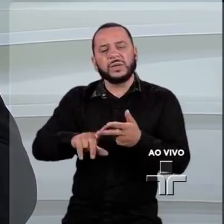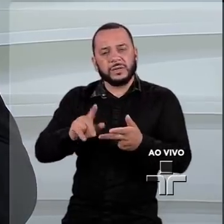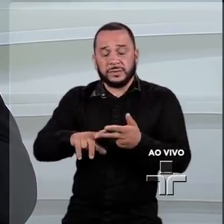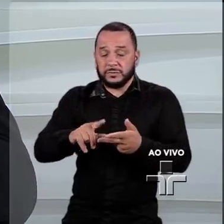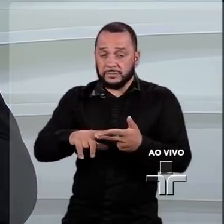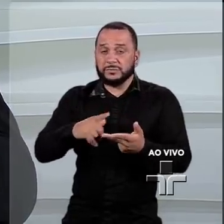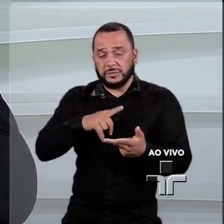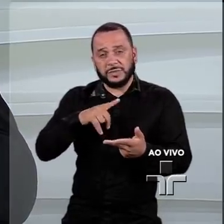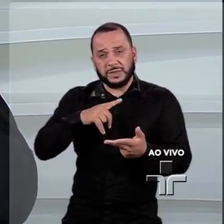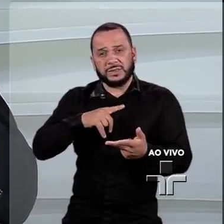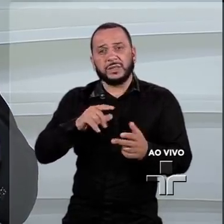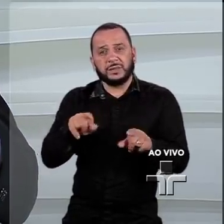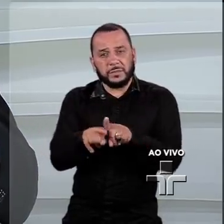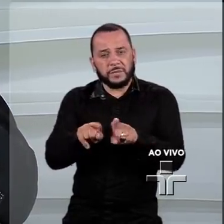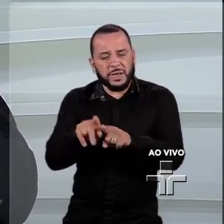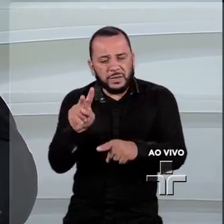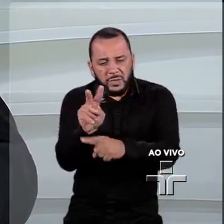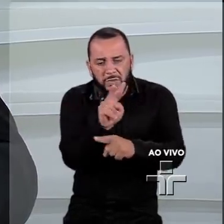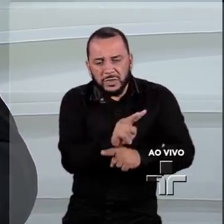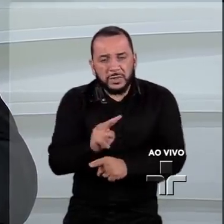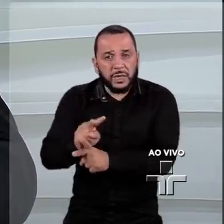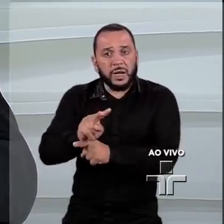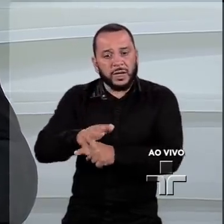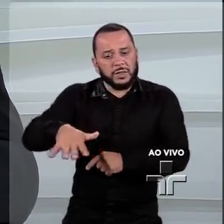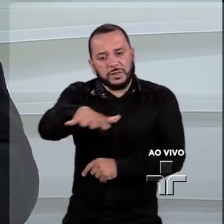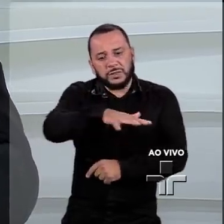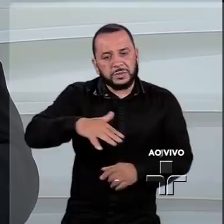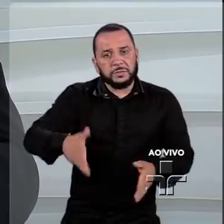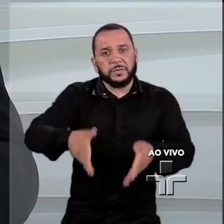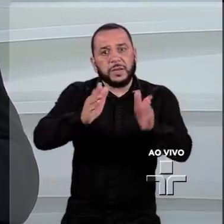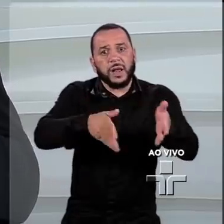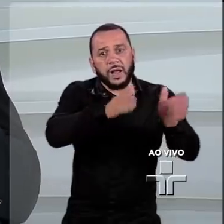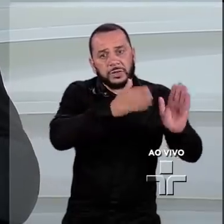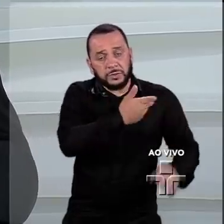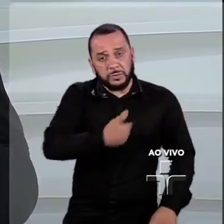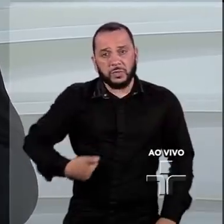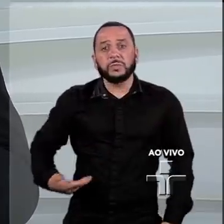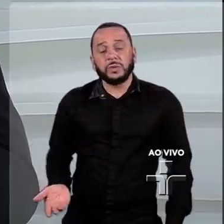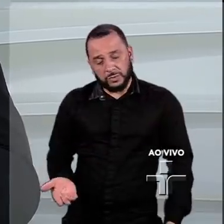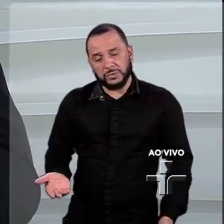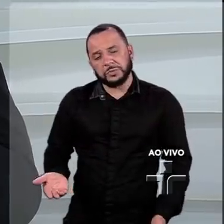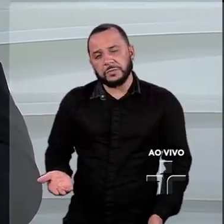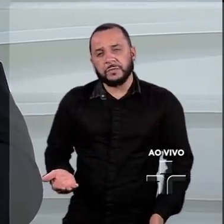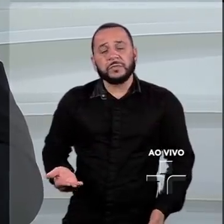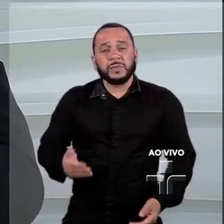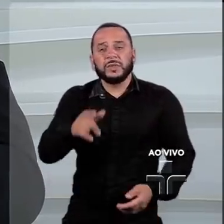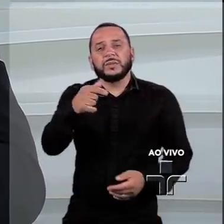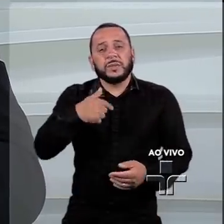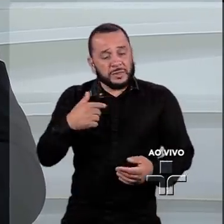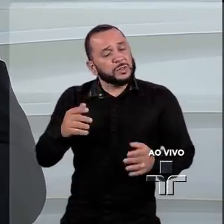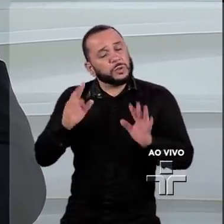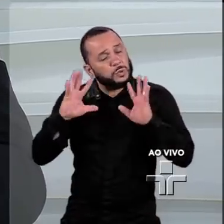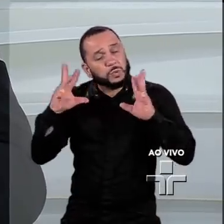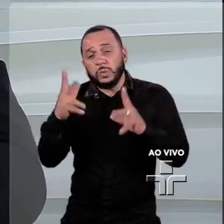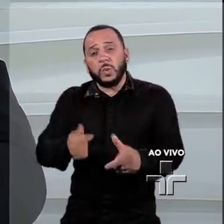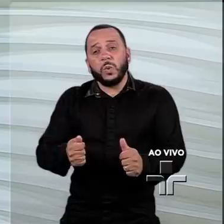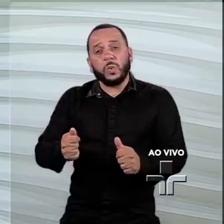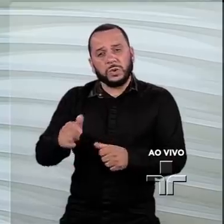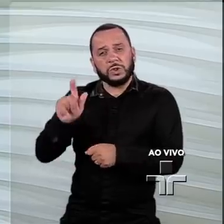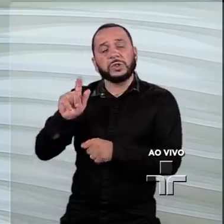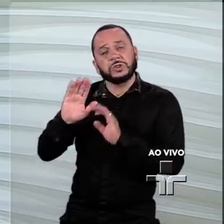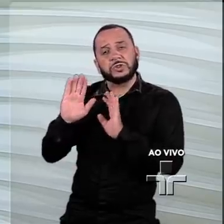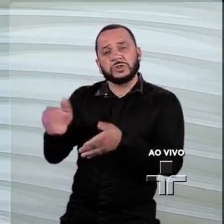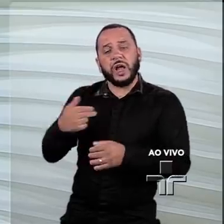espaços públicos. O que o senhor pretende fazer de diferente? Porque todas as gestões falaram que tratavam esse assunto com